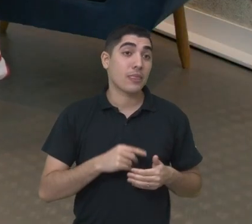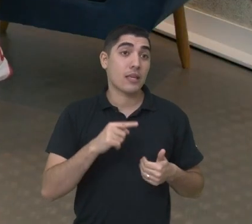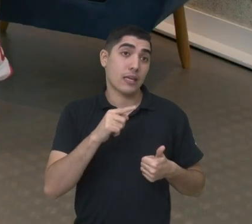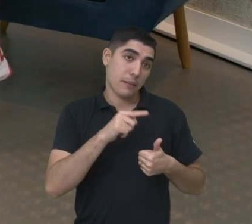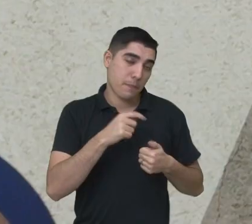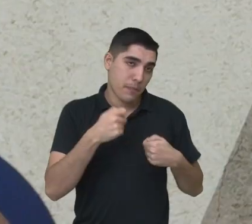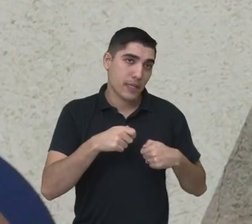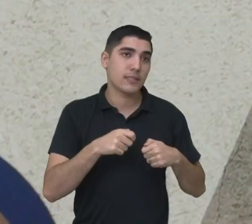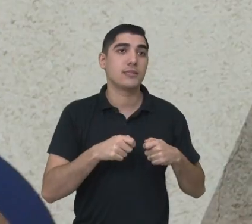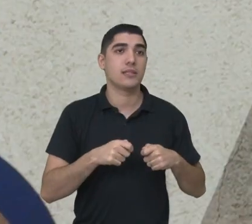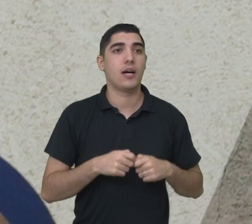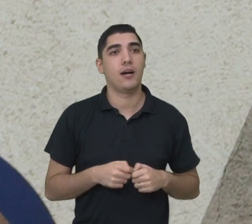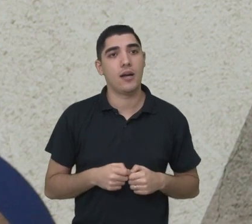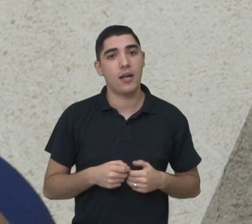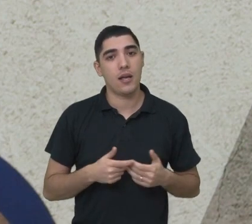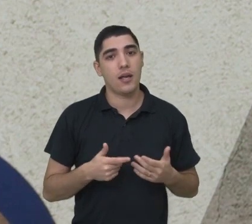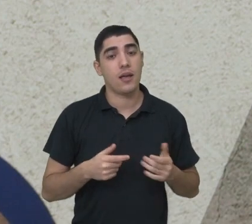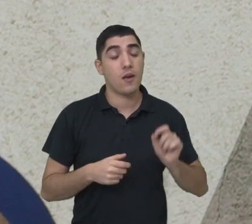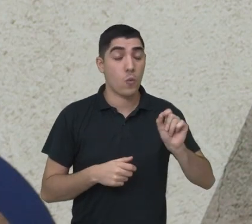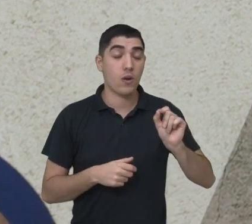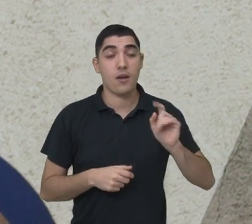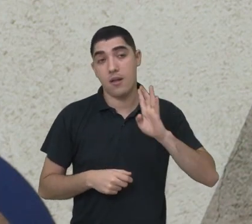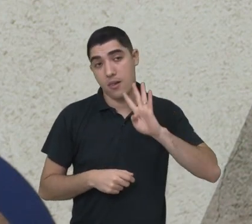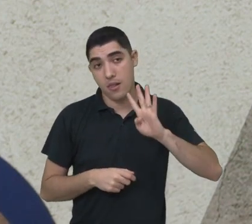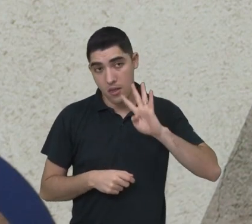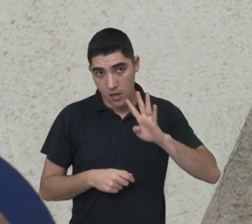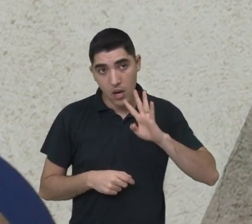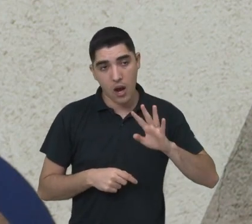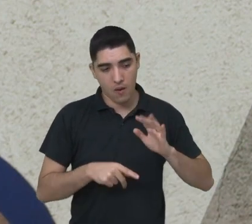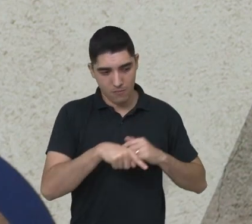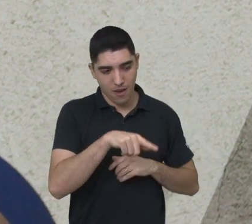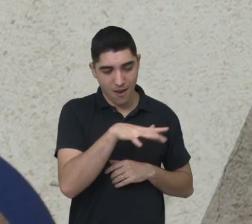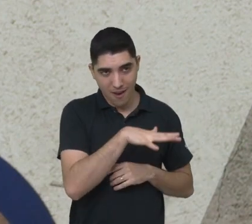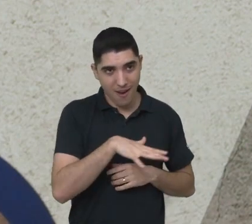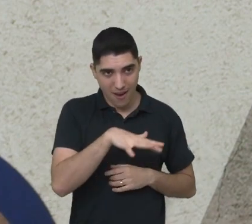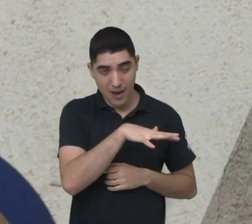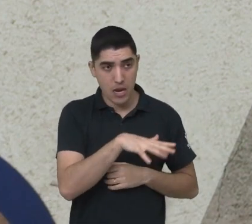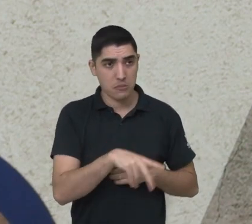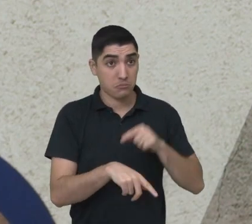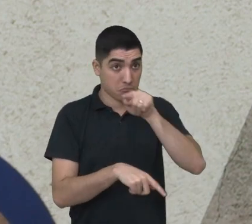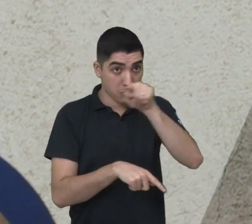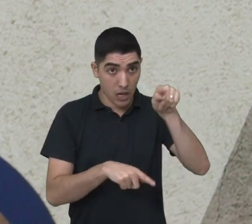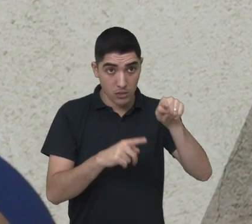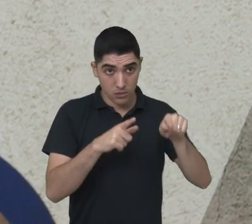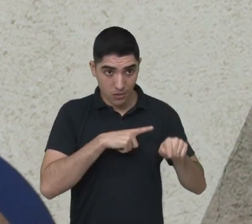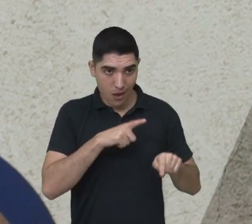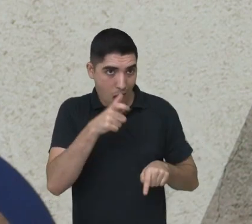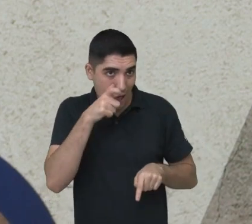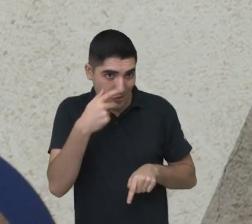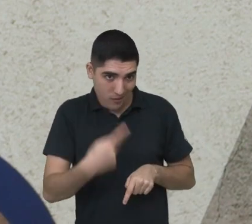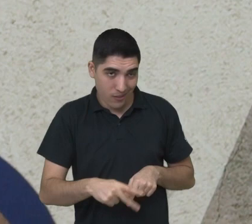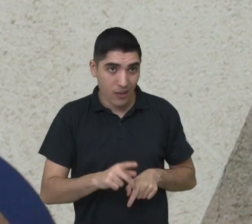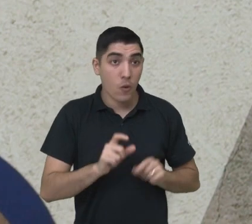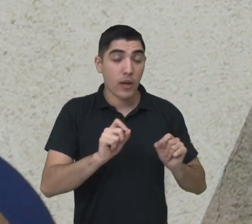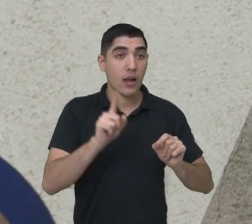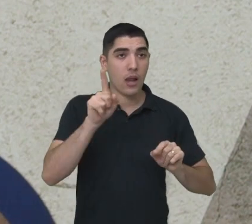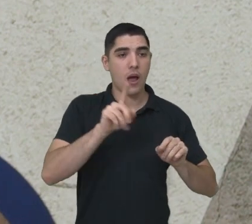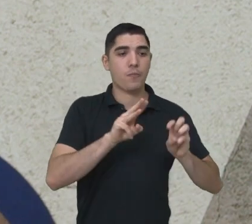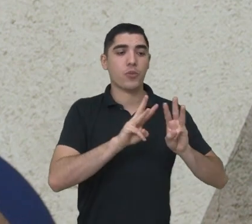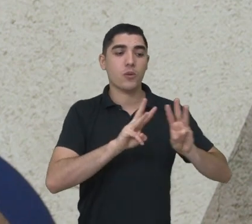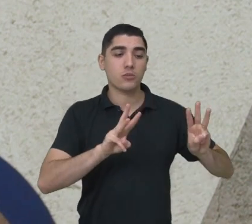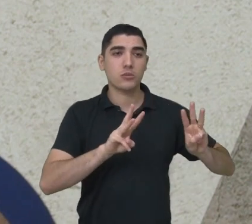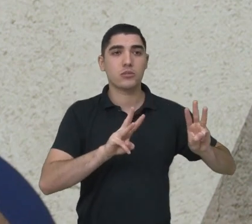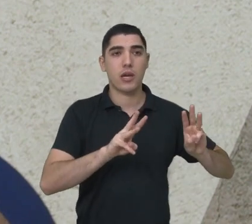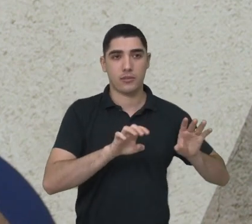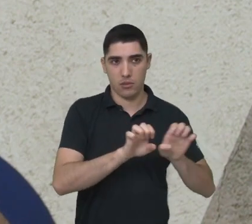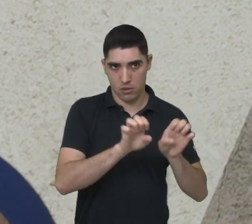ela precisa ter assim, eu falo que bacana, né, as pessoas que estiverem nos assistindo, né? Nós temos no site da